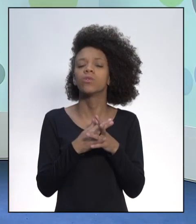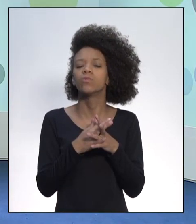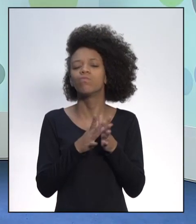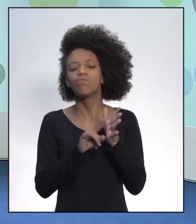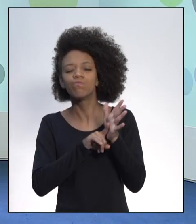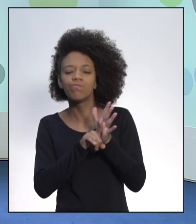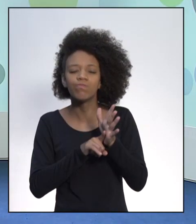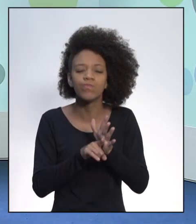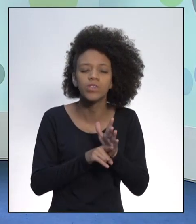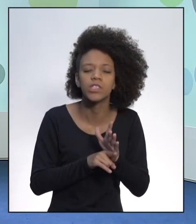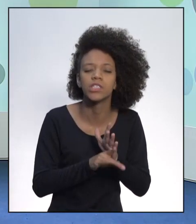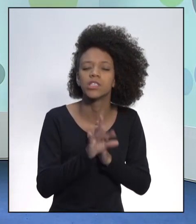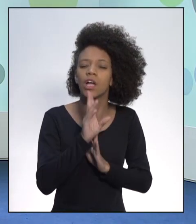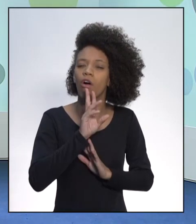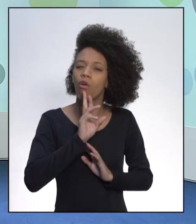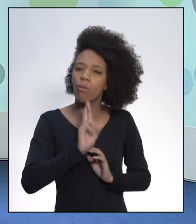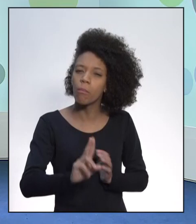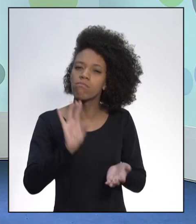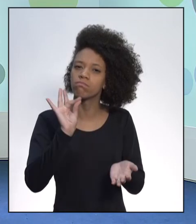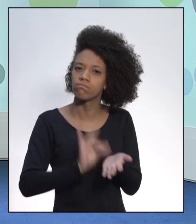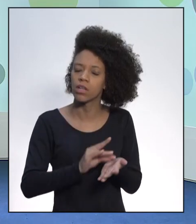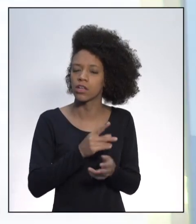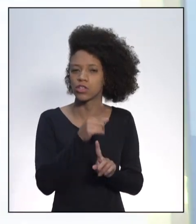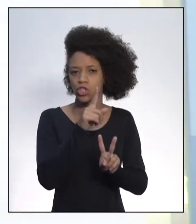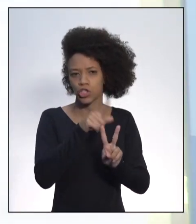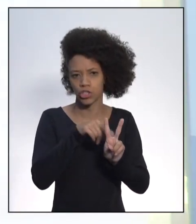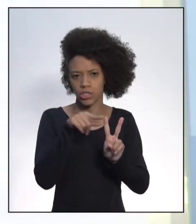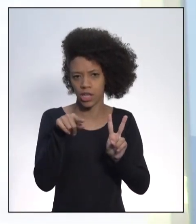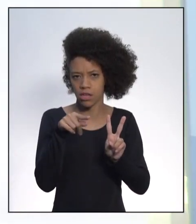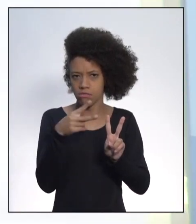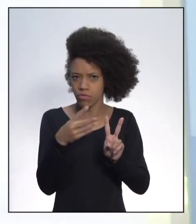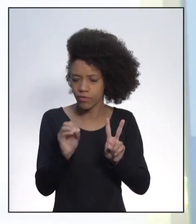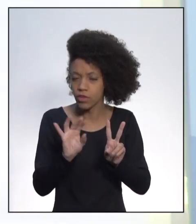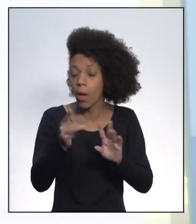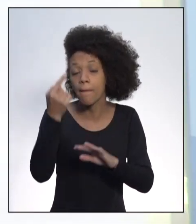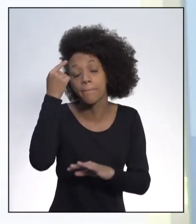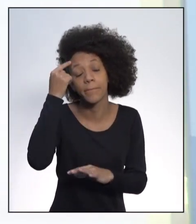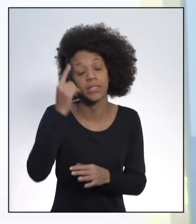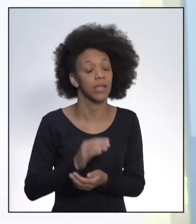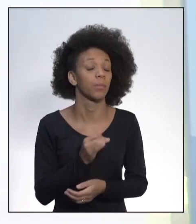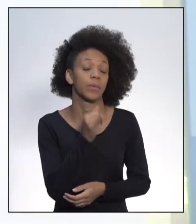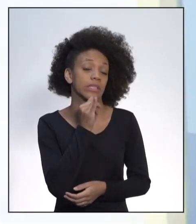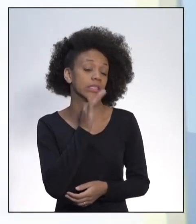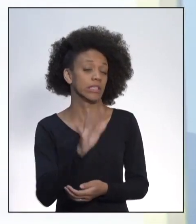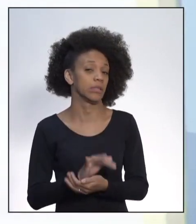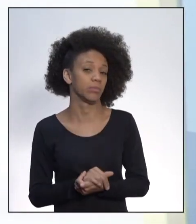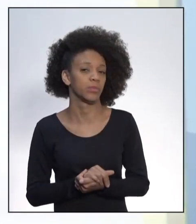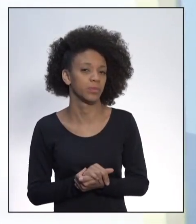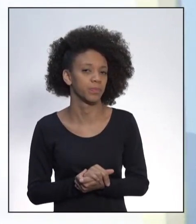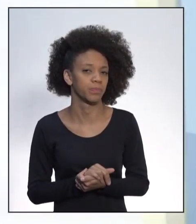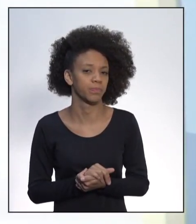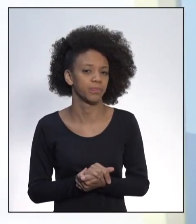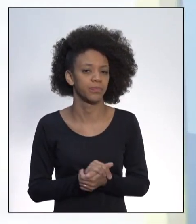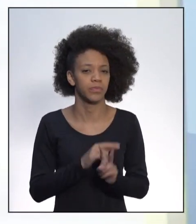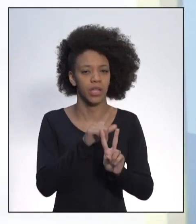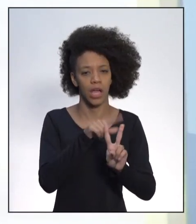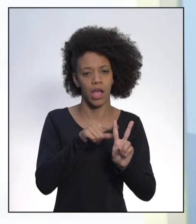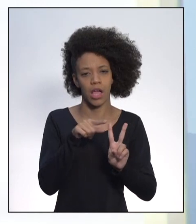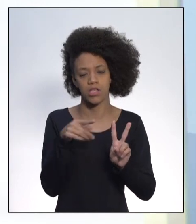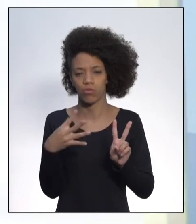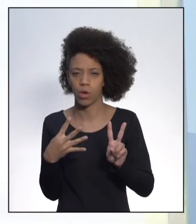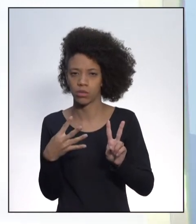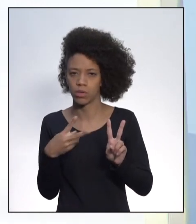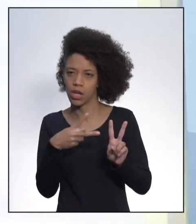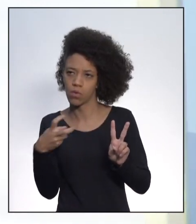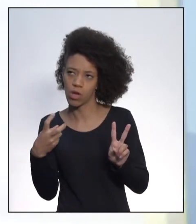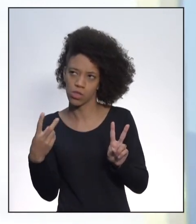20. Raiz de 20. Vamos pensar em umas raízes mais conhecidas, como, por exemplo, a raiz de 4 é igual a